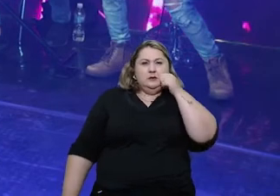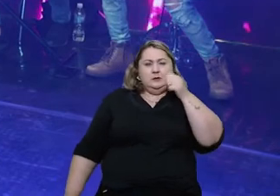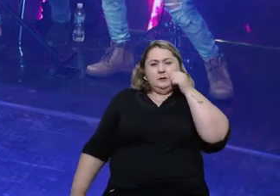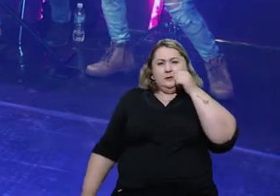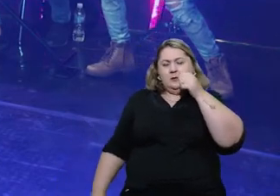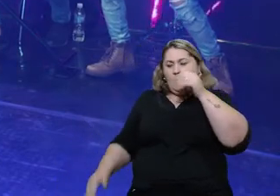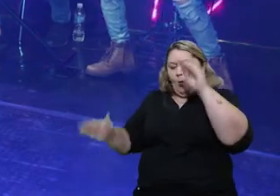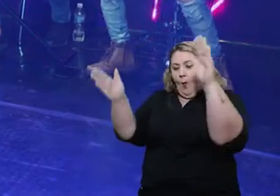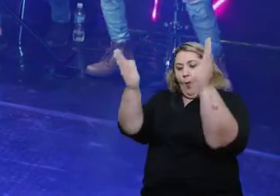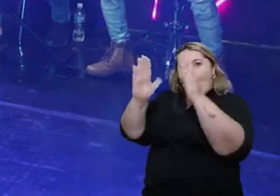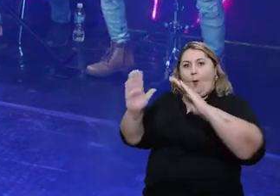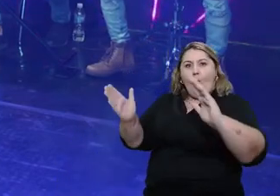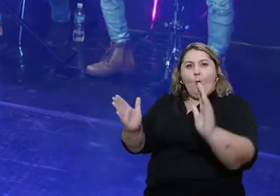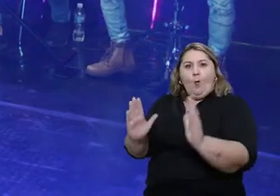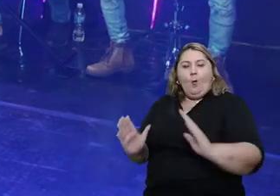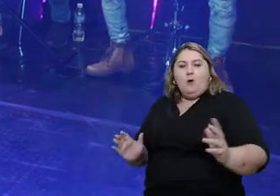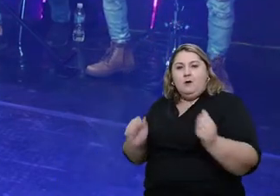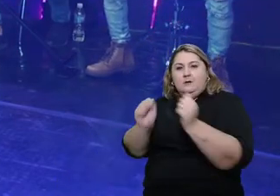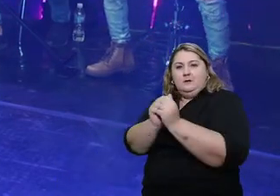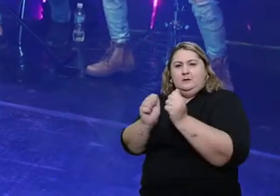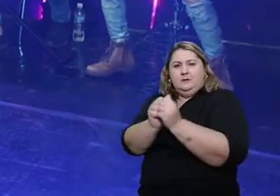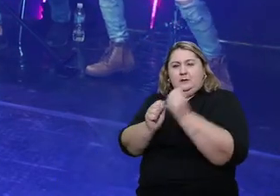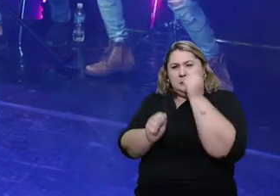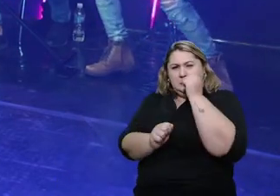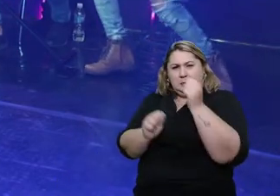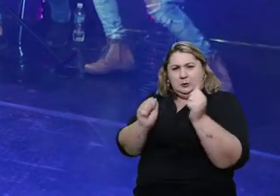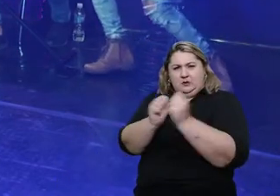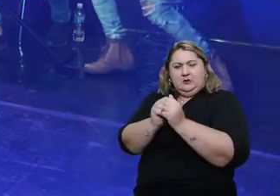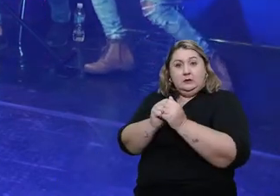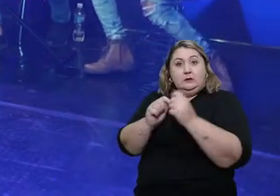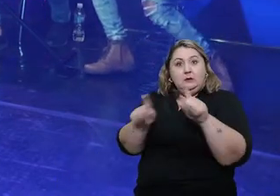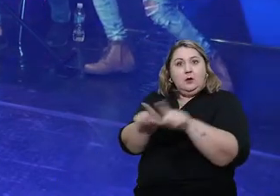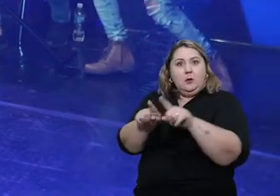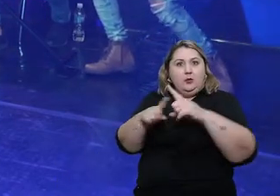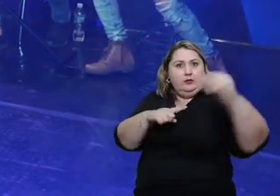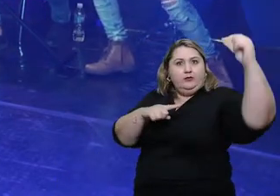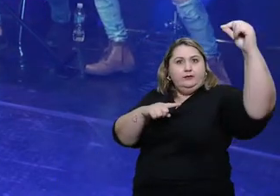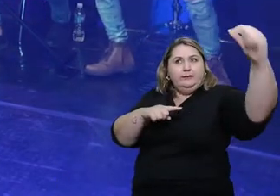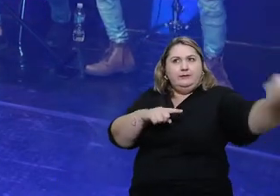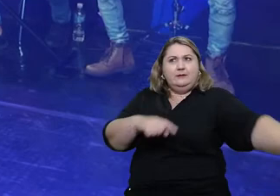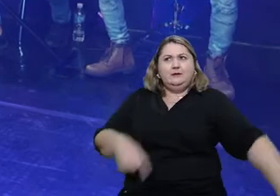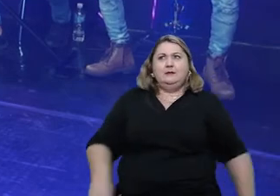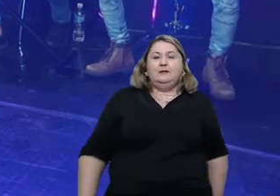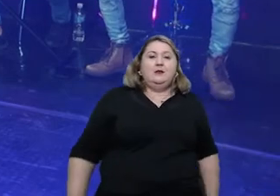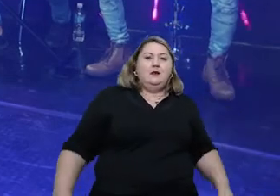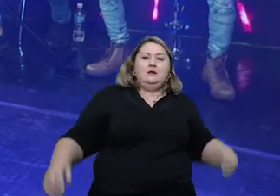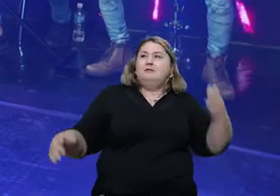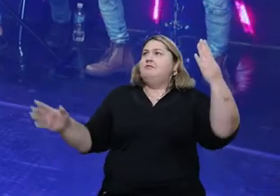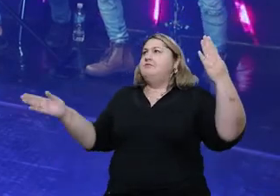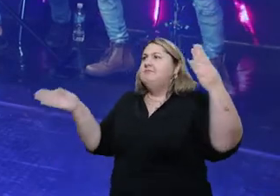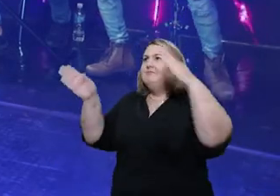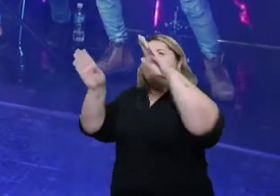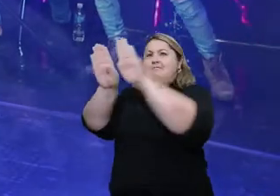dormir. E a dama da noite que estava comigo também foi embora.